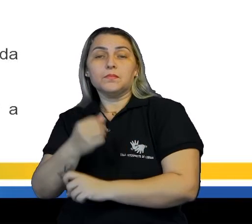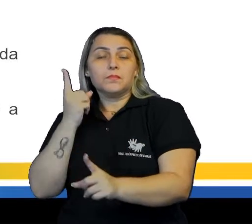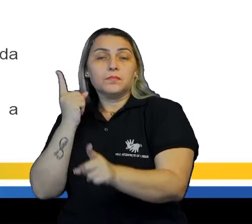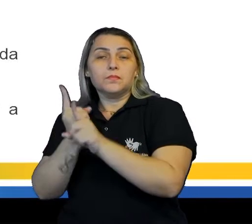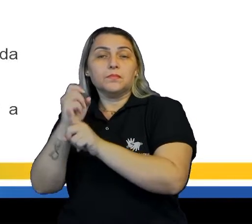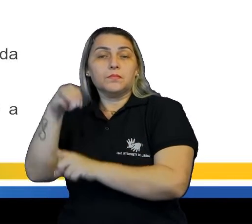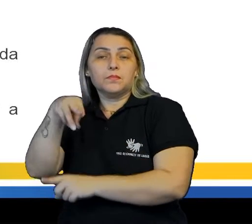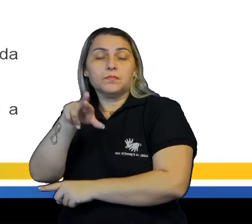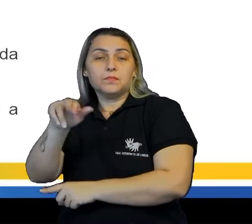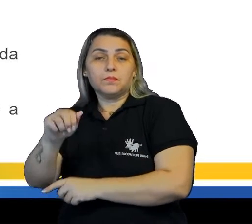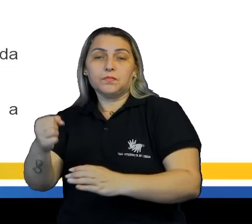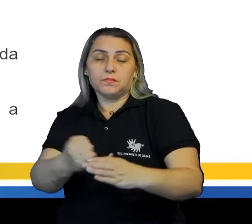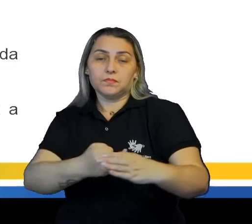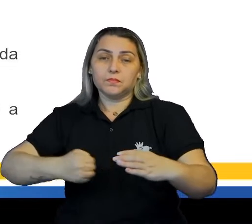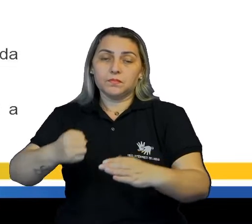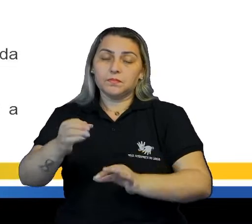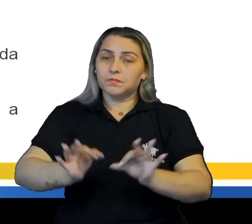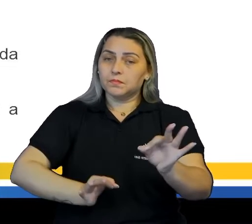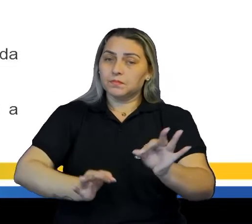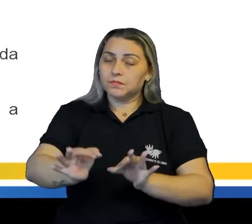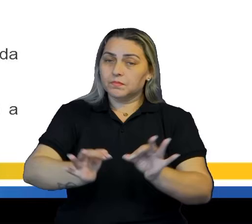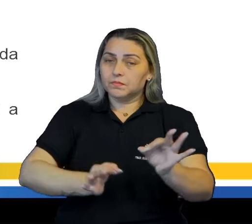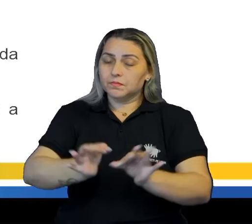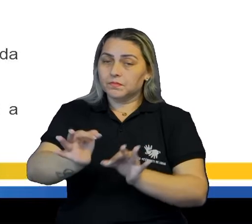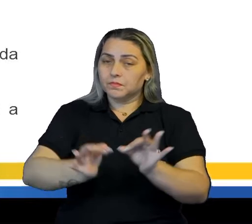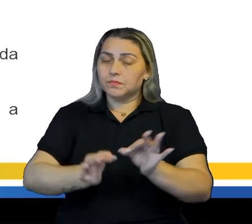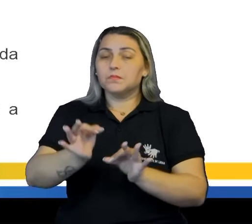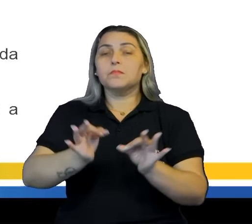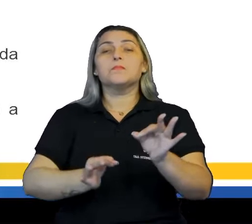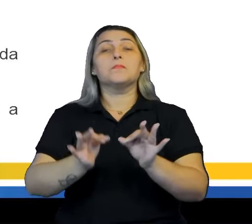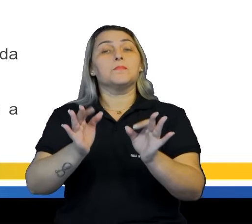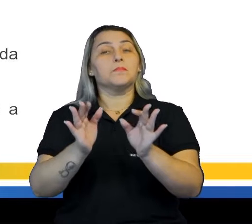Dona Maria na cozinha preparando